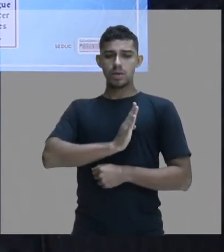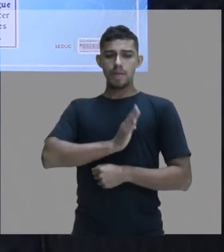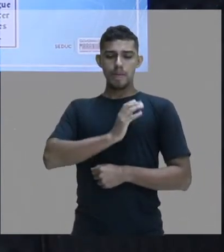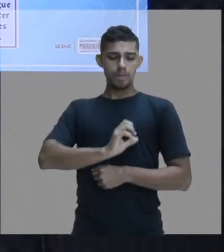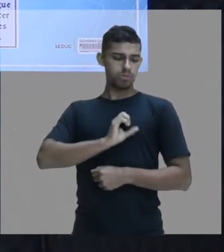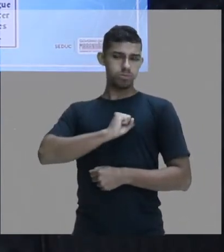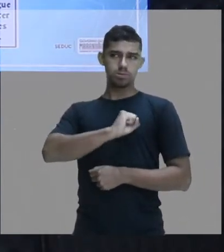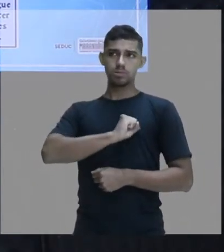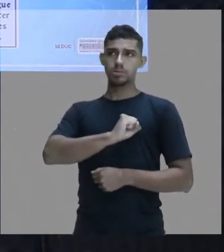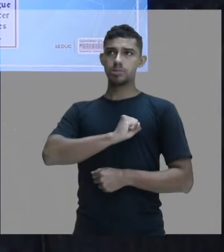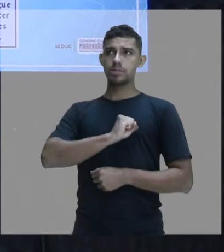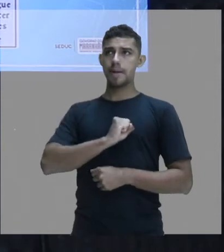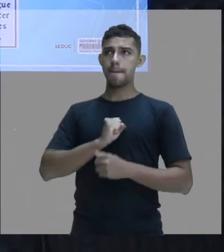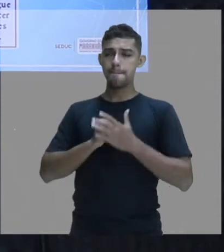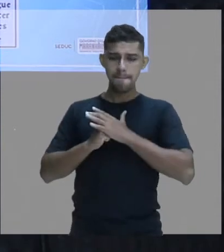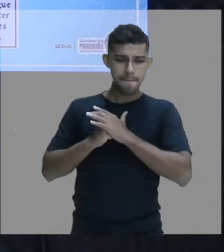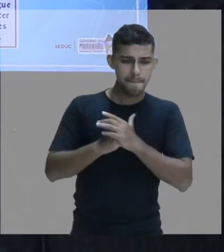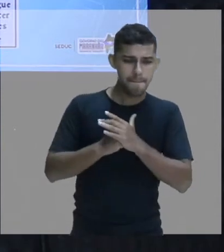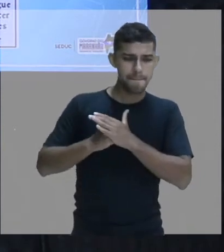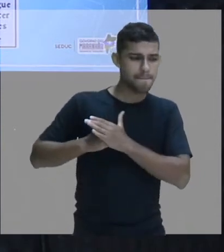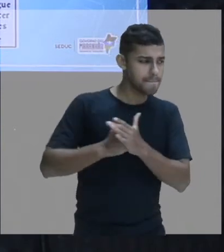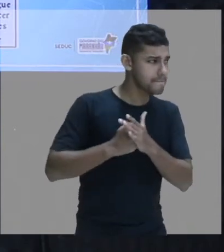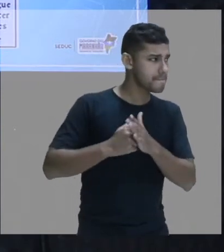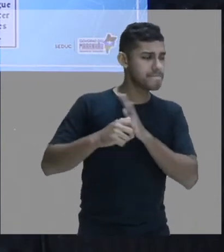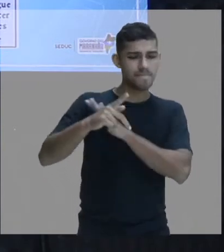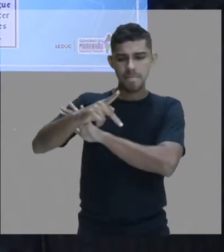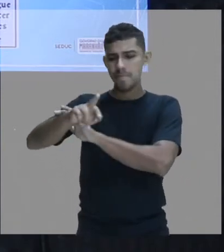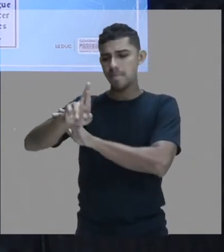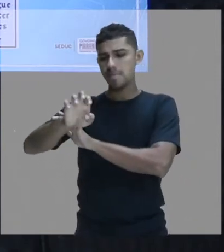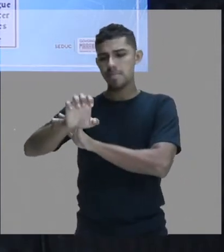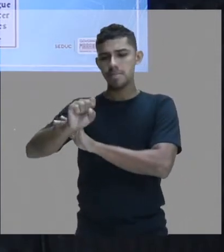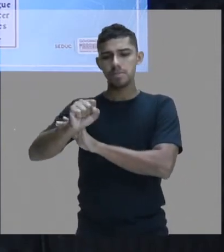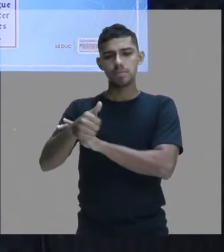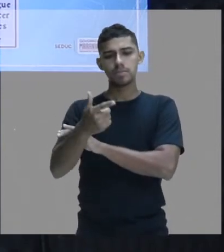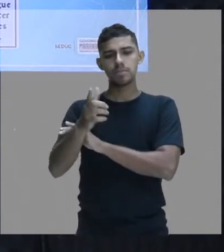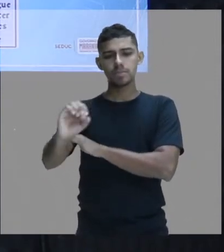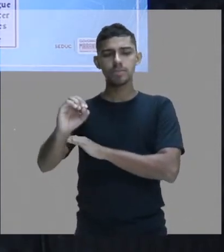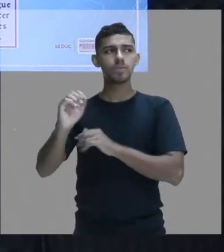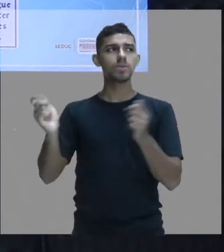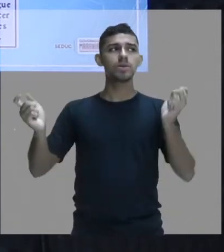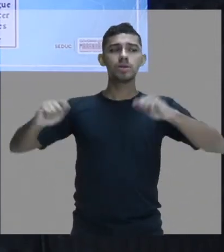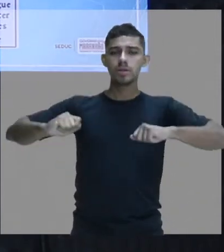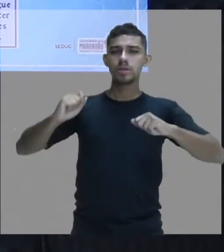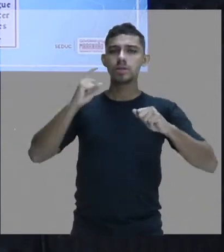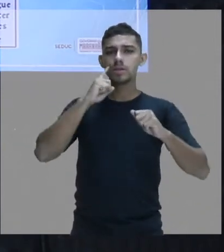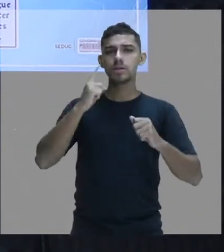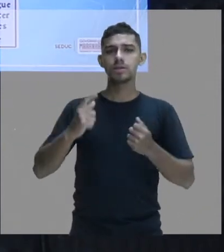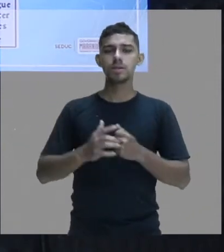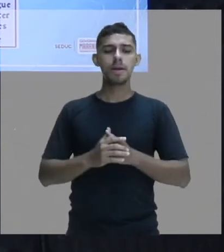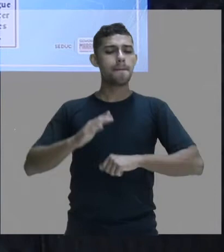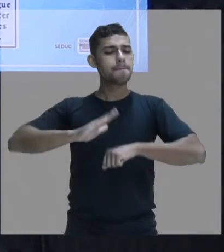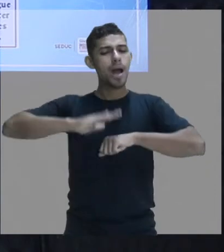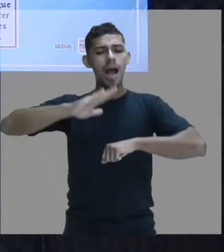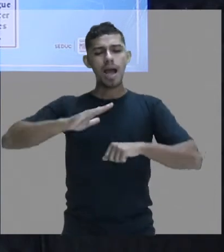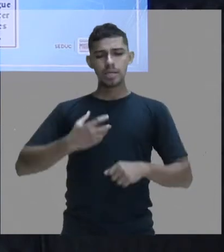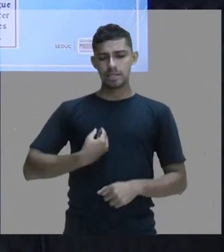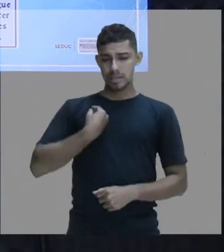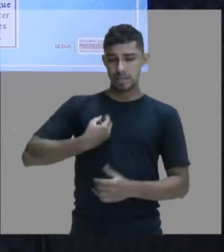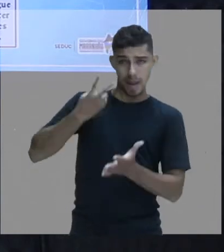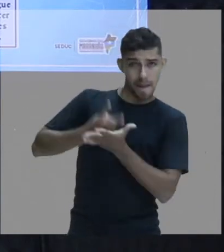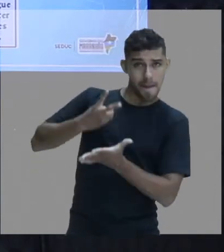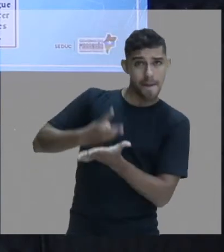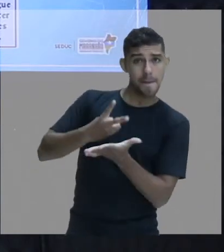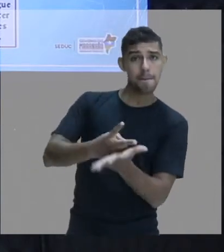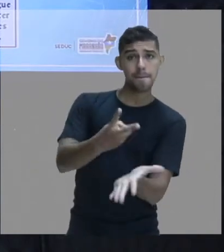com uma certa pressão. Então, essa artéria, esse caminho, ele tem que ser um pouco mais resistente, digamos